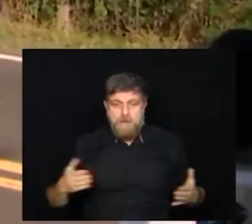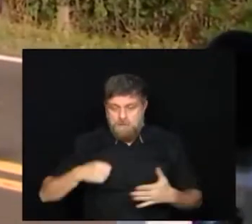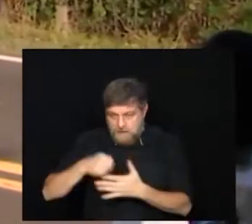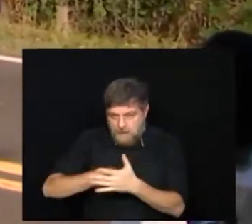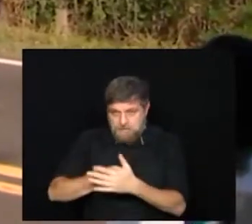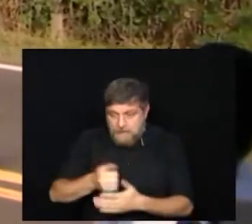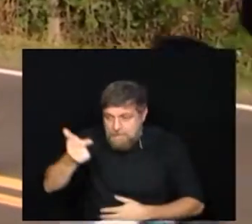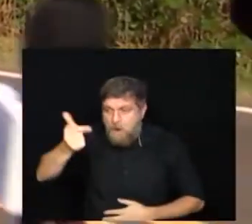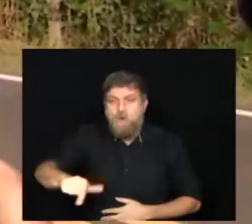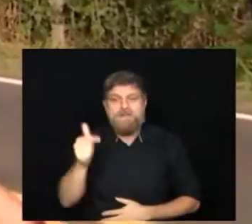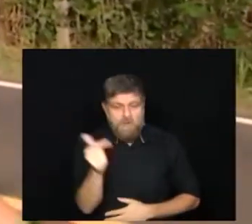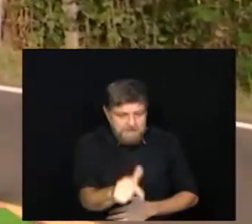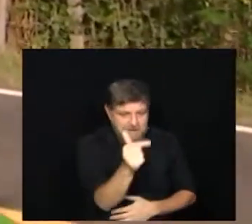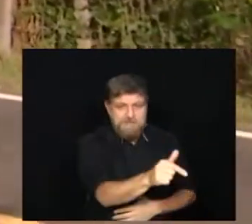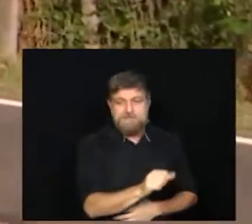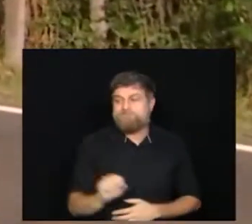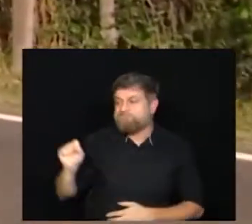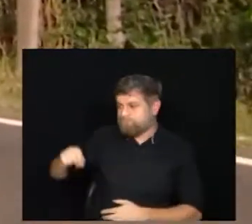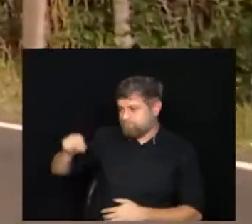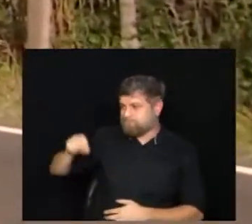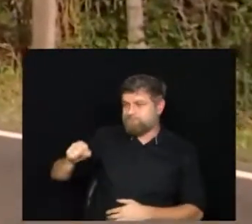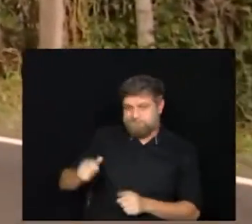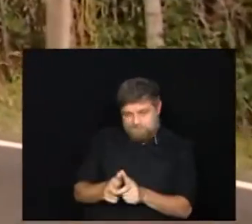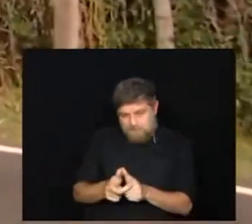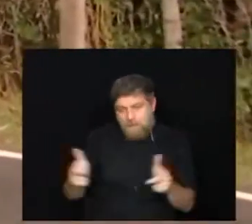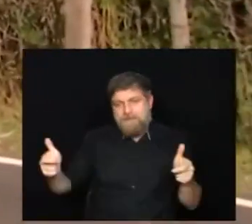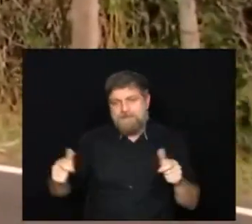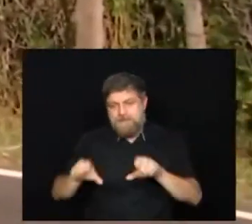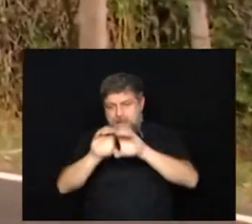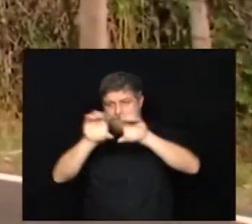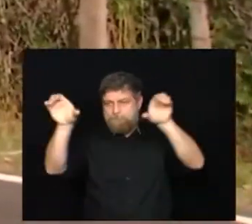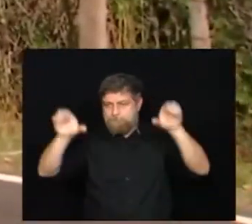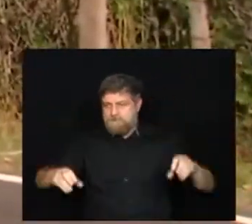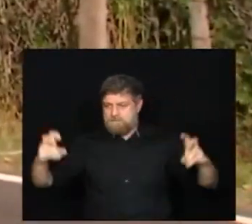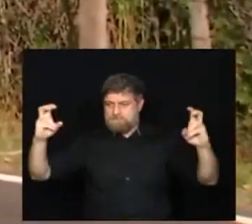mais passagens, né, como a senhora disse? Com certeza, mais passagens e mais...